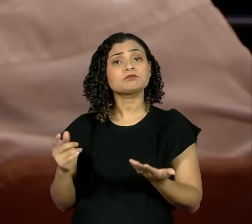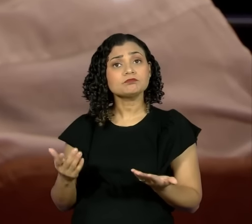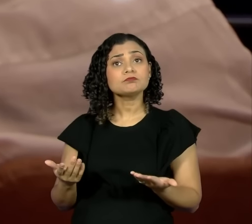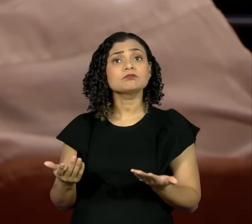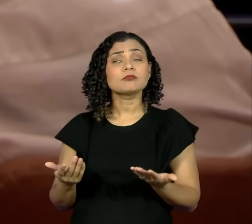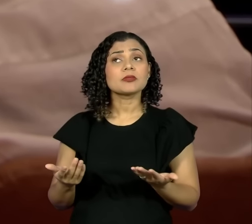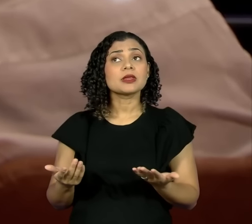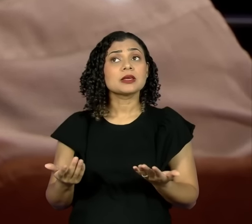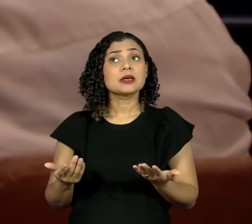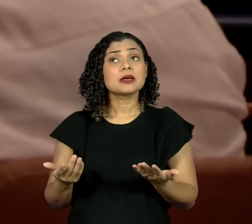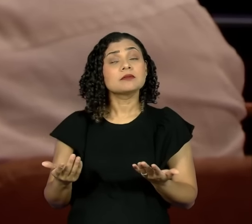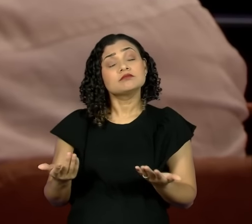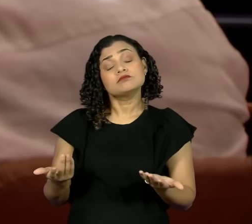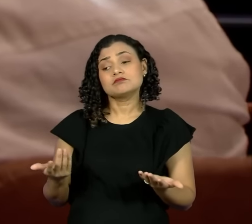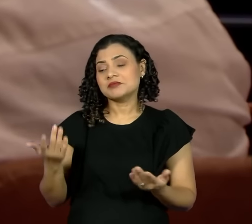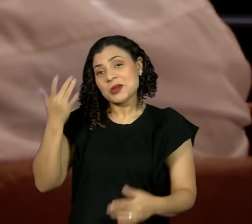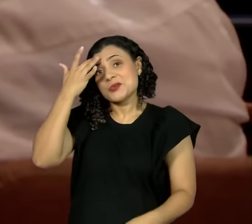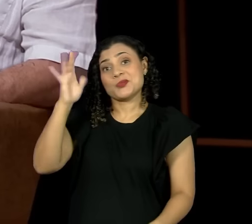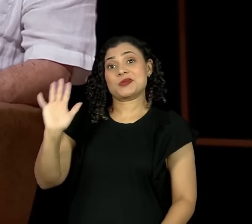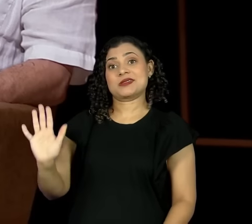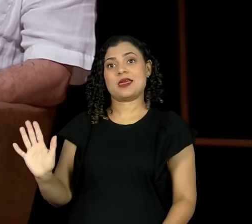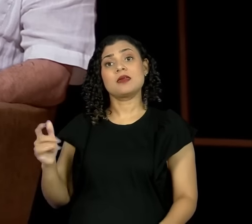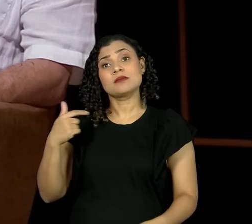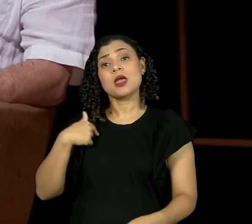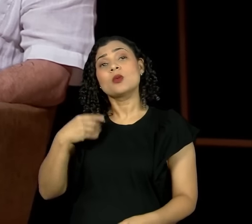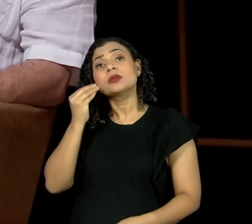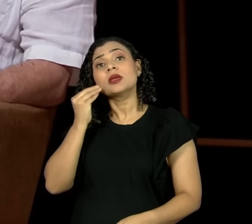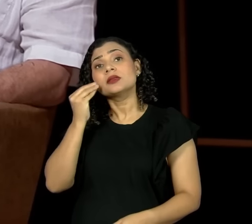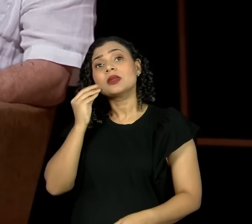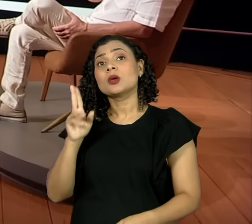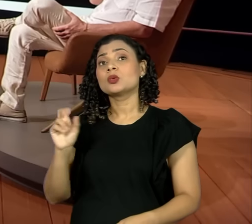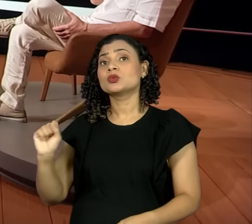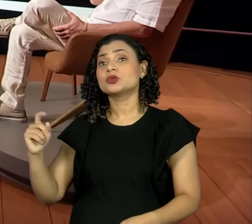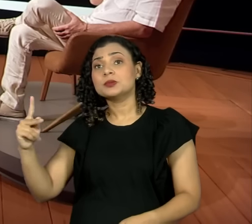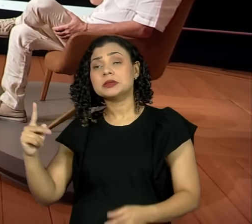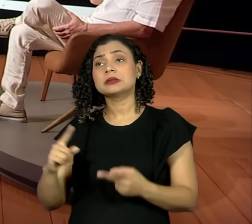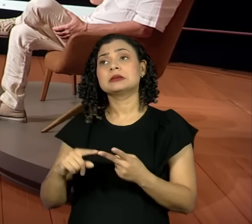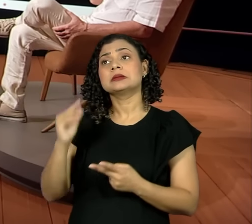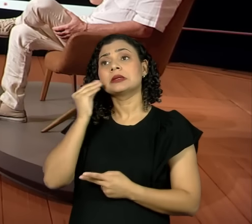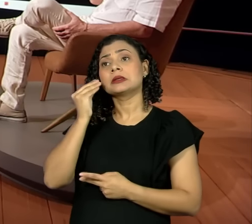eh mas aí eu não sei eu prestei Filosofia paraa USP